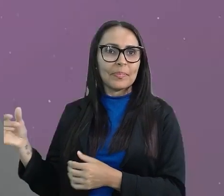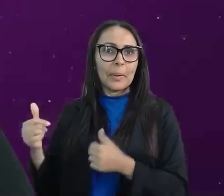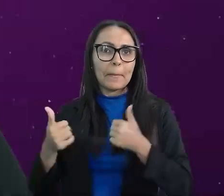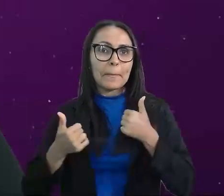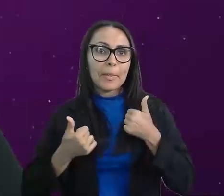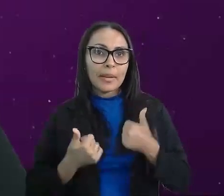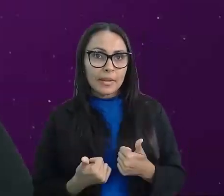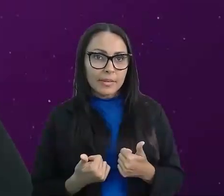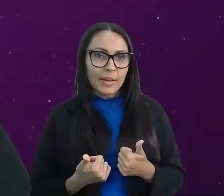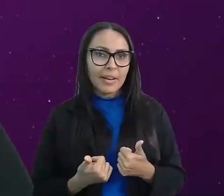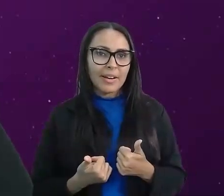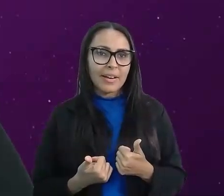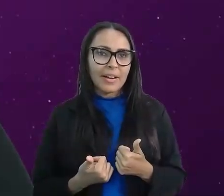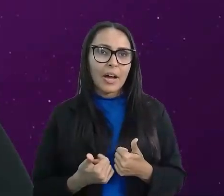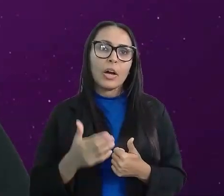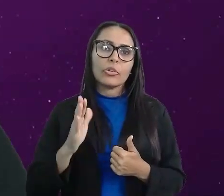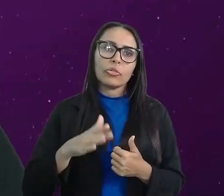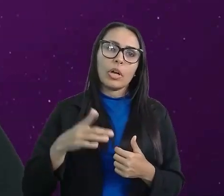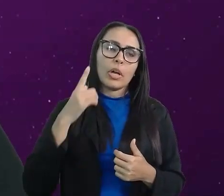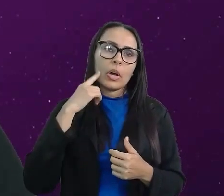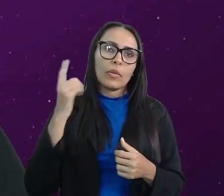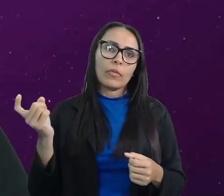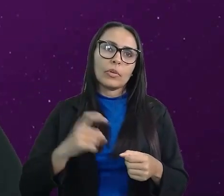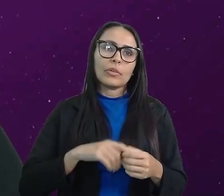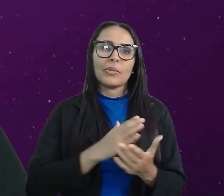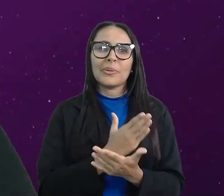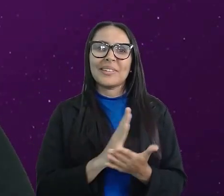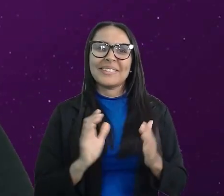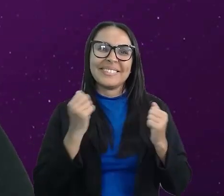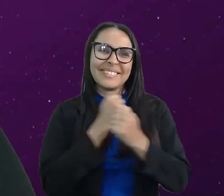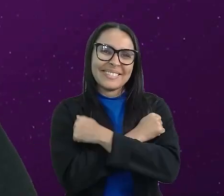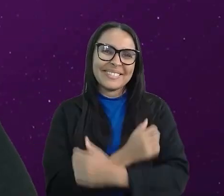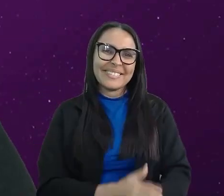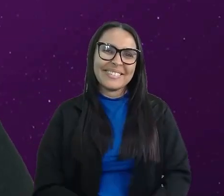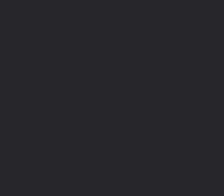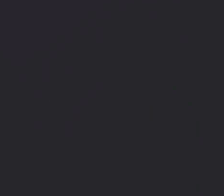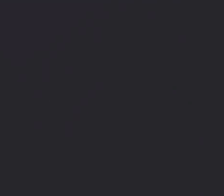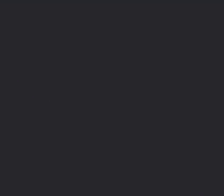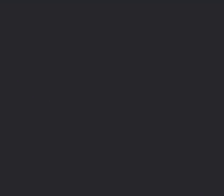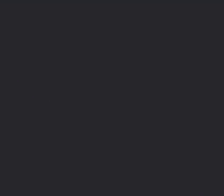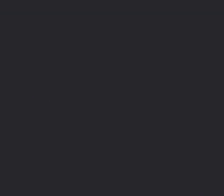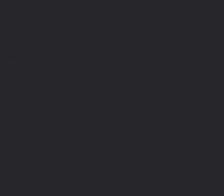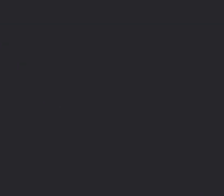beleza meu fera já já eu volto com mais algumas questões um